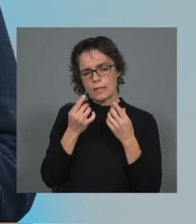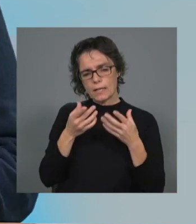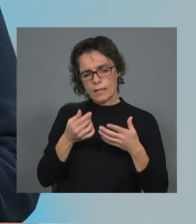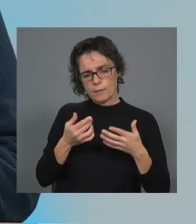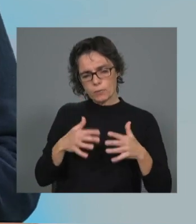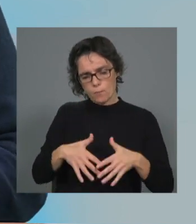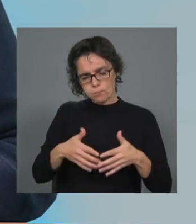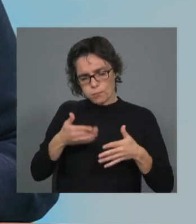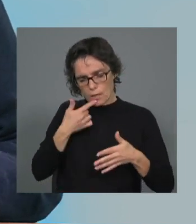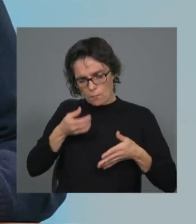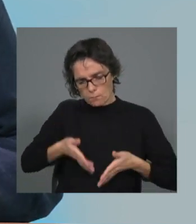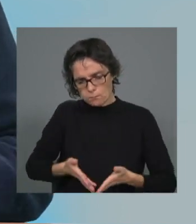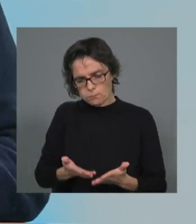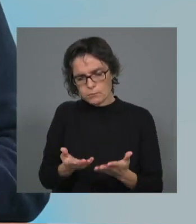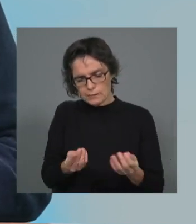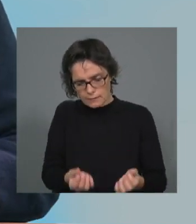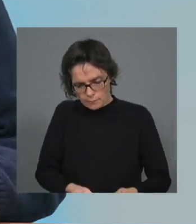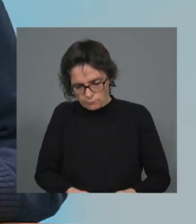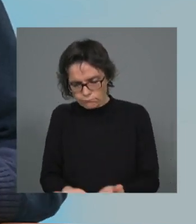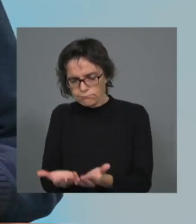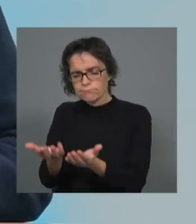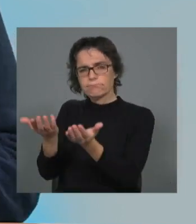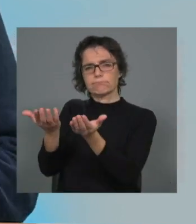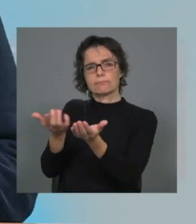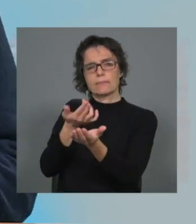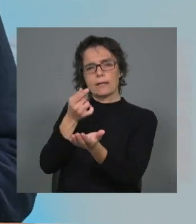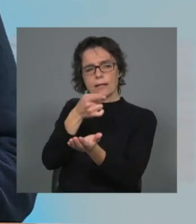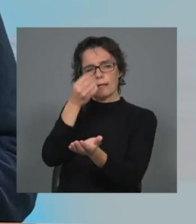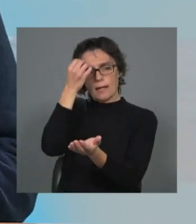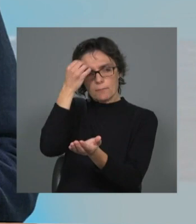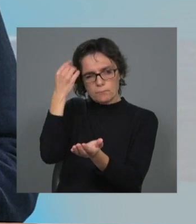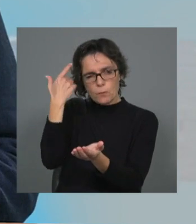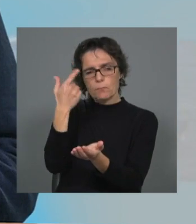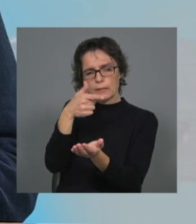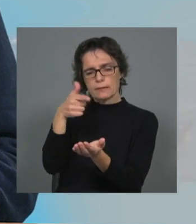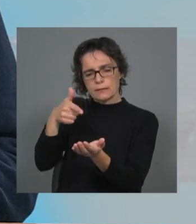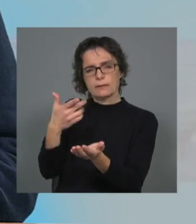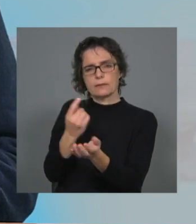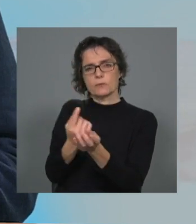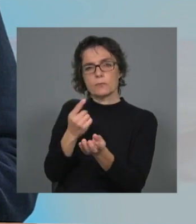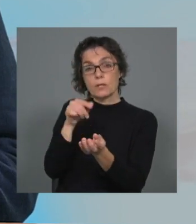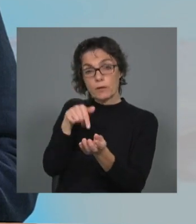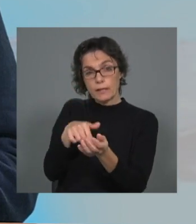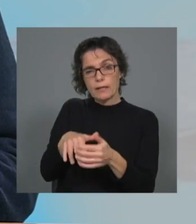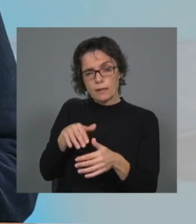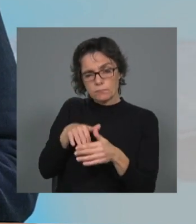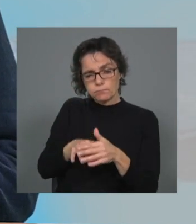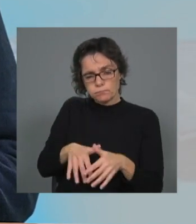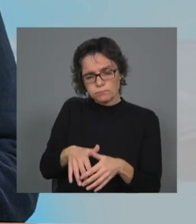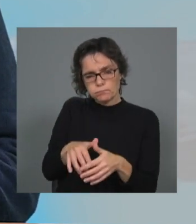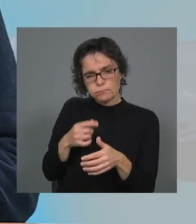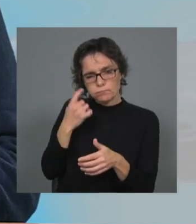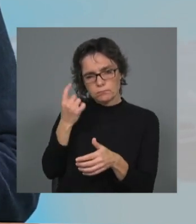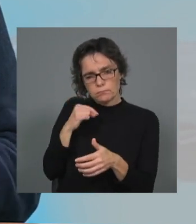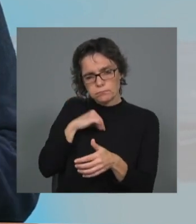que é feita por outros. É por isso que a síntese acerca de Nossa Senhora é: guardava, conservava todas estas